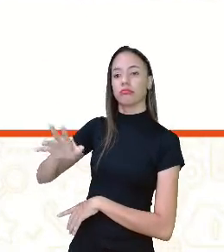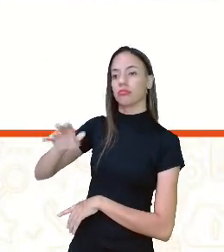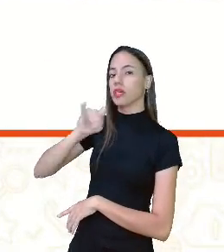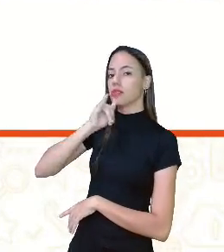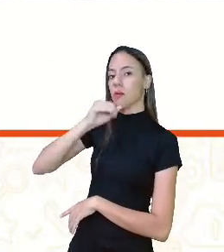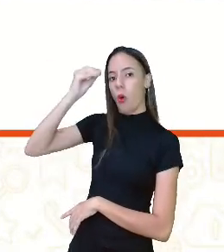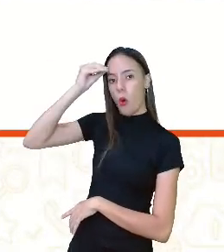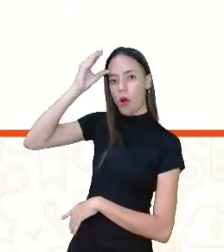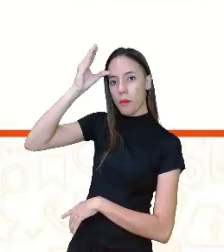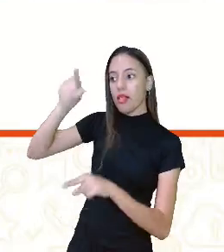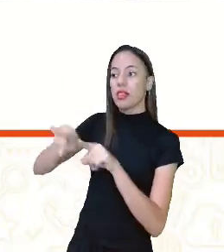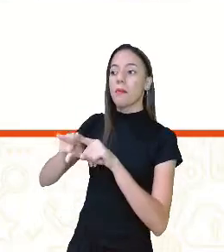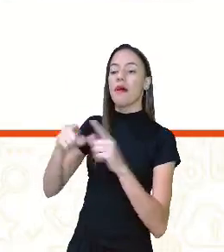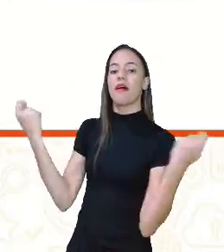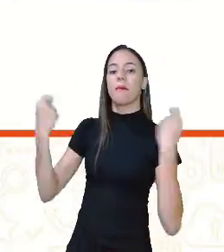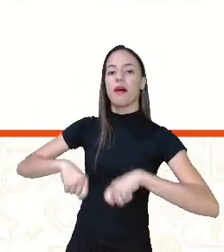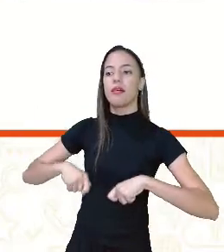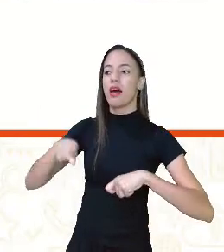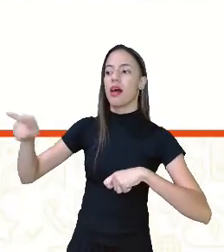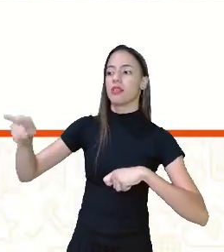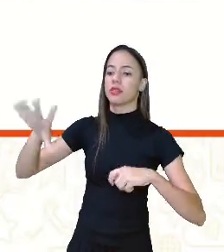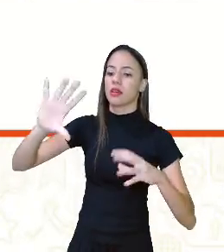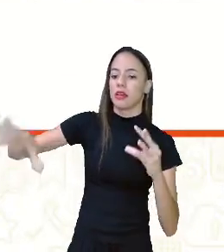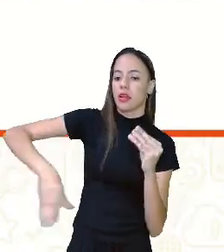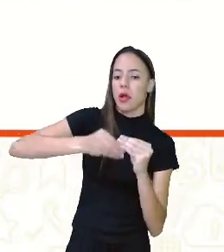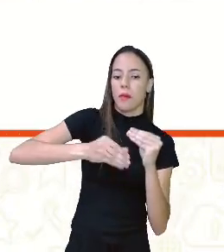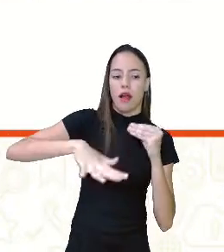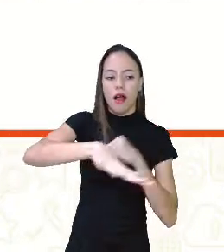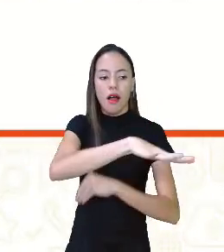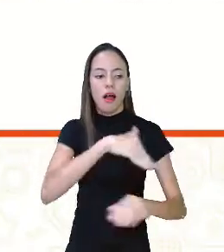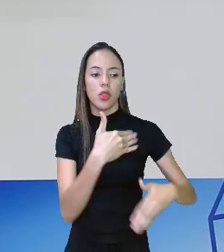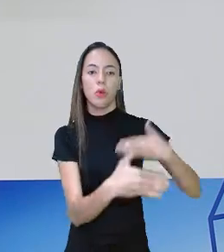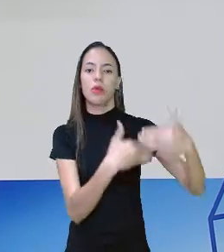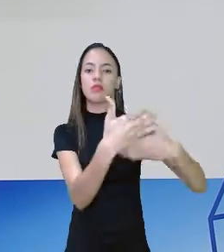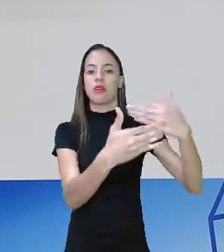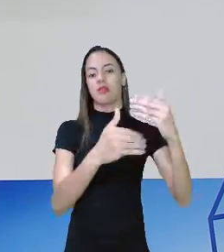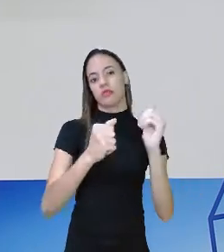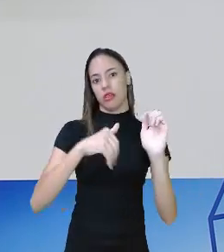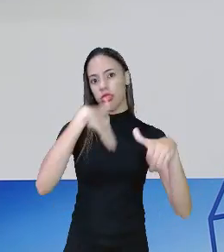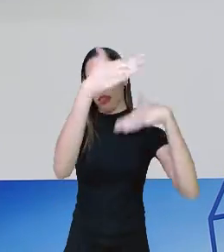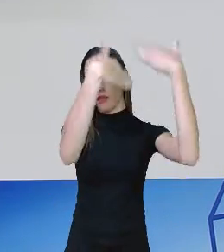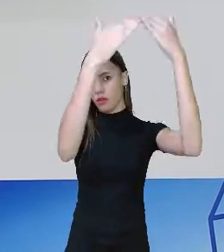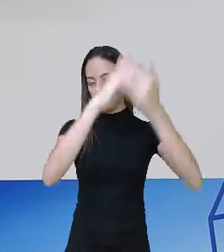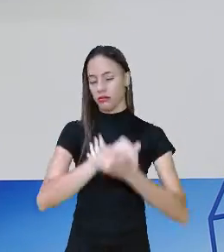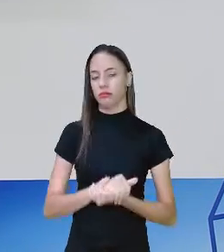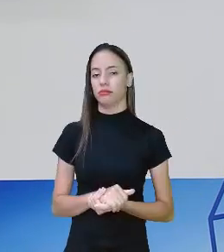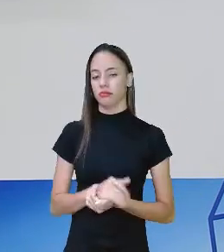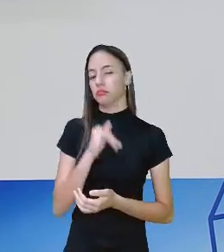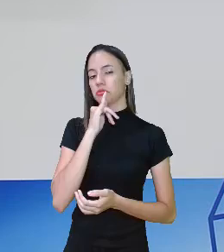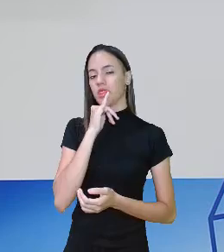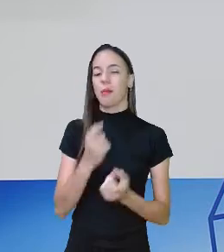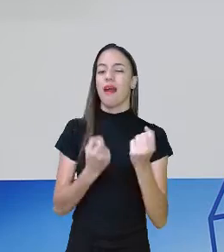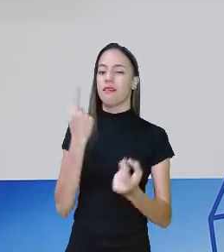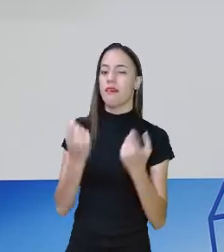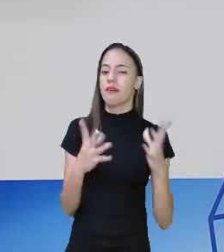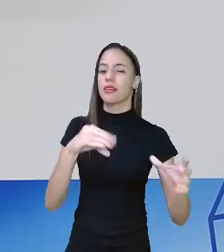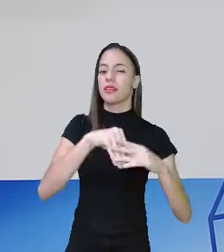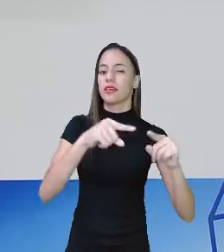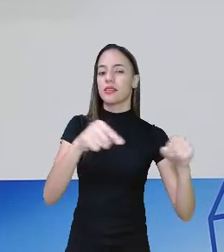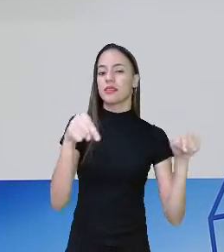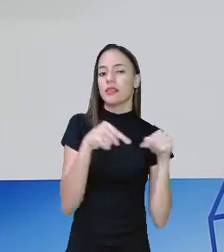de contribuição com o seu próprio processo de desenvolvimento. Então, muitas vezes na sala de aula,